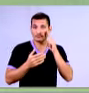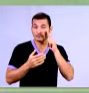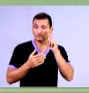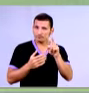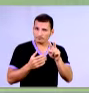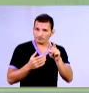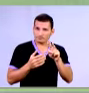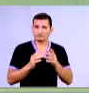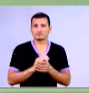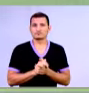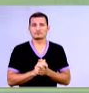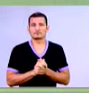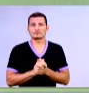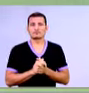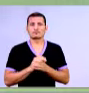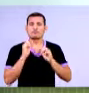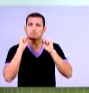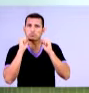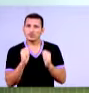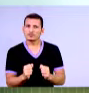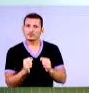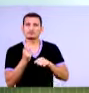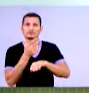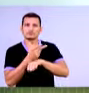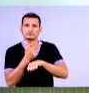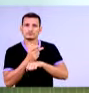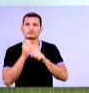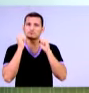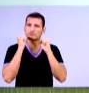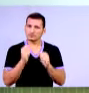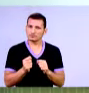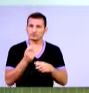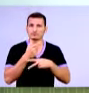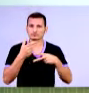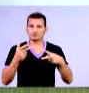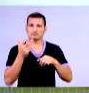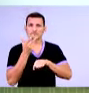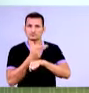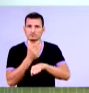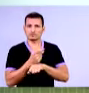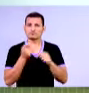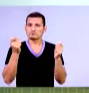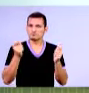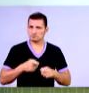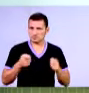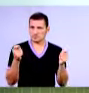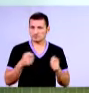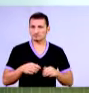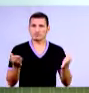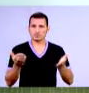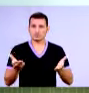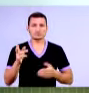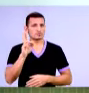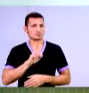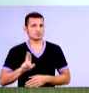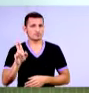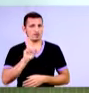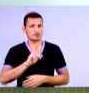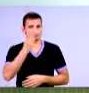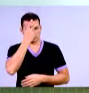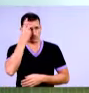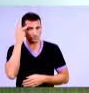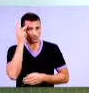o poder da multimídia, né? O poder dos recursos multimídia. Você permite hoje que o usuário